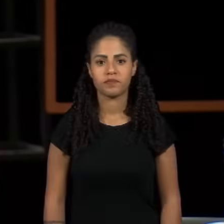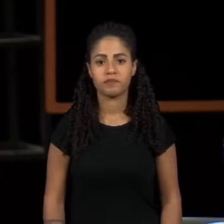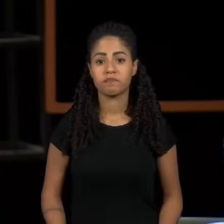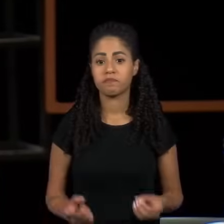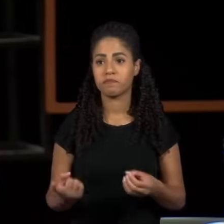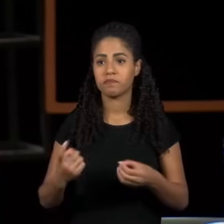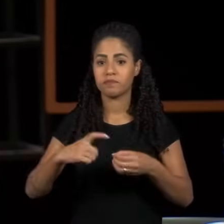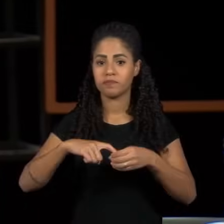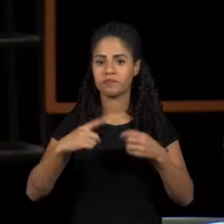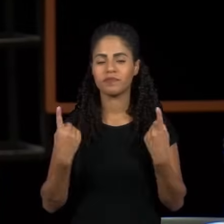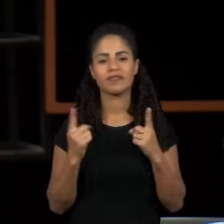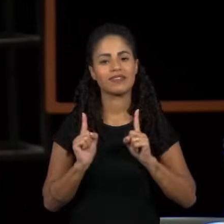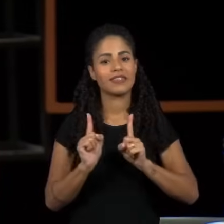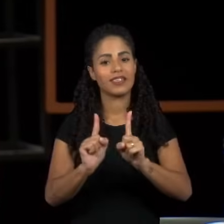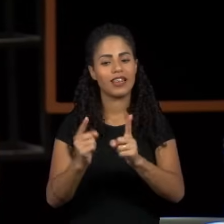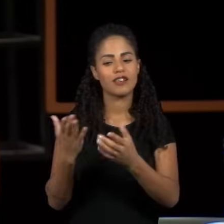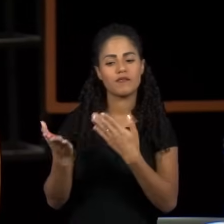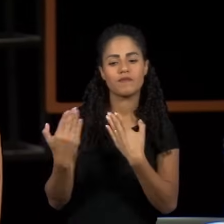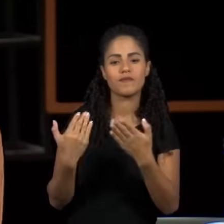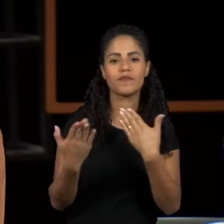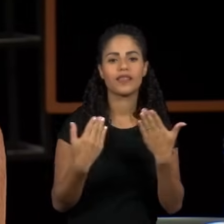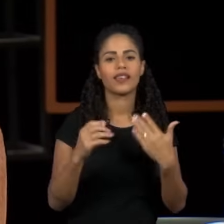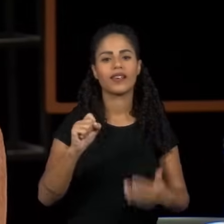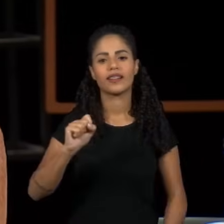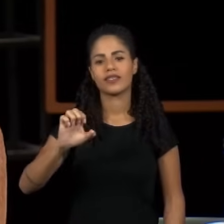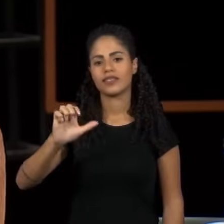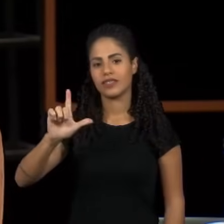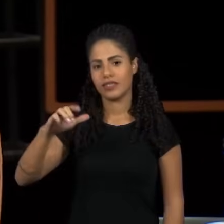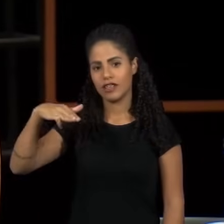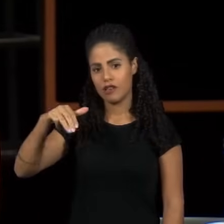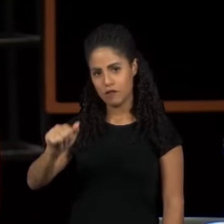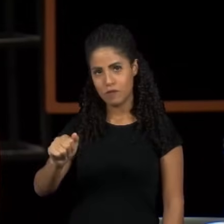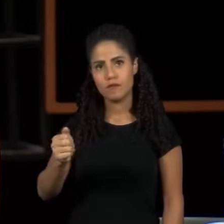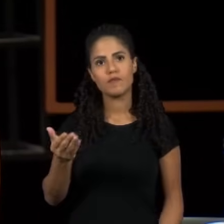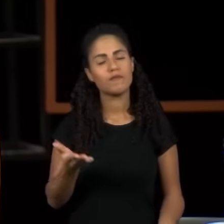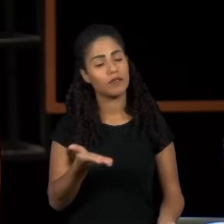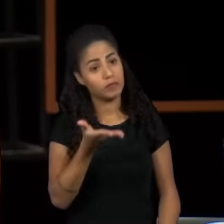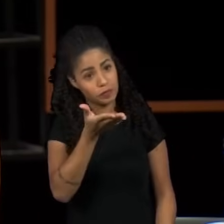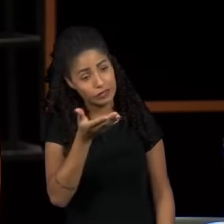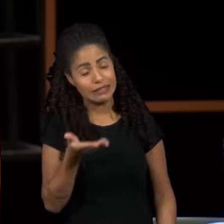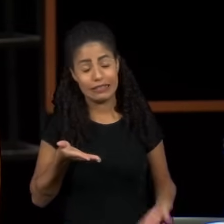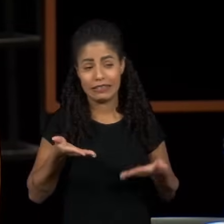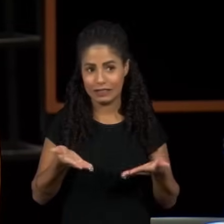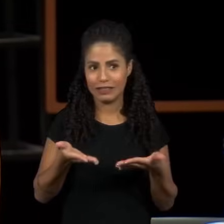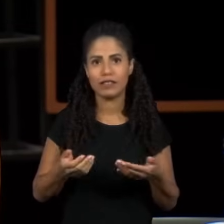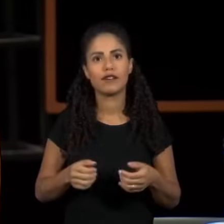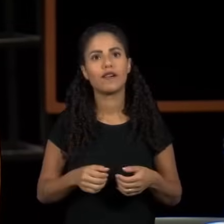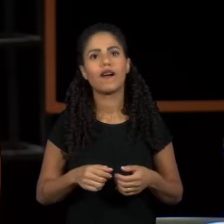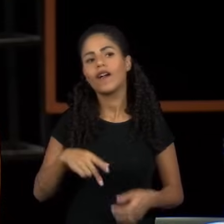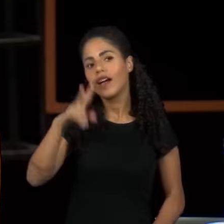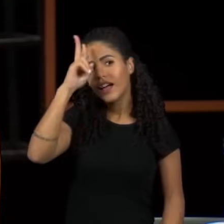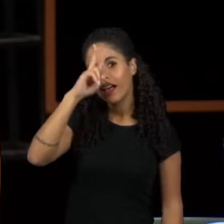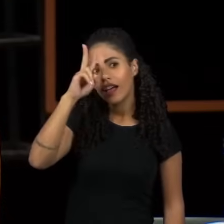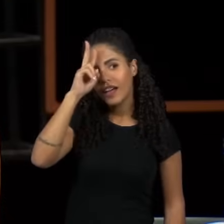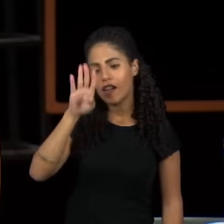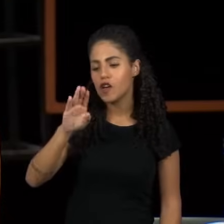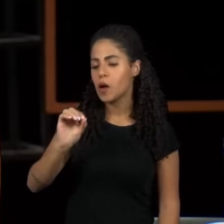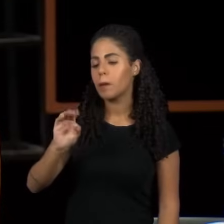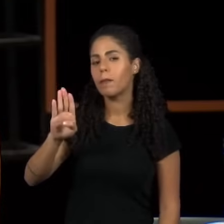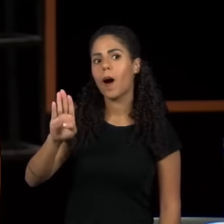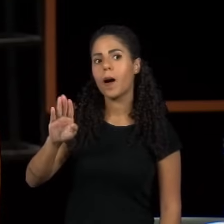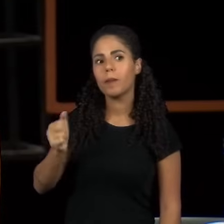Pronto, estamos de volta para a nossa conversa com a Selma Grey. Selma, então, aí vem a história do Bob